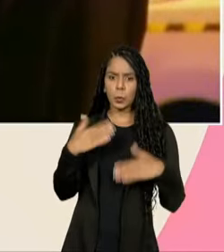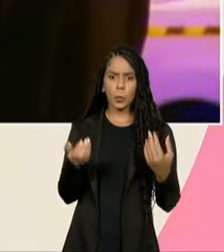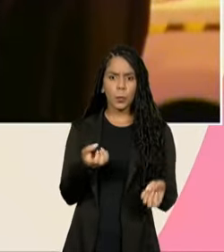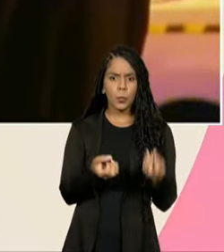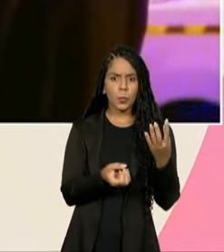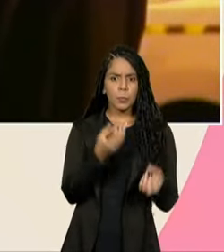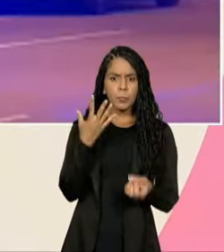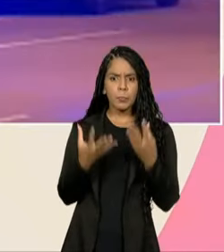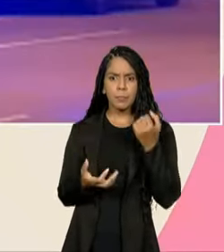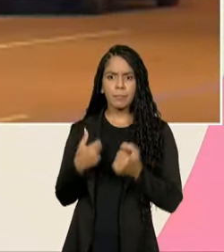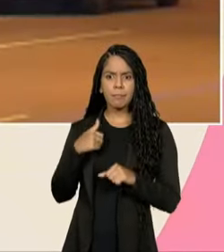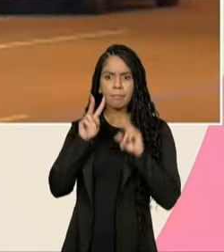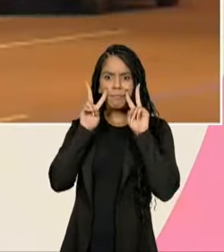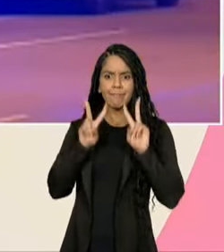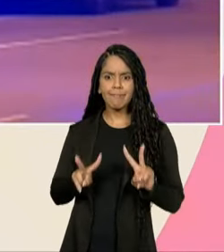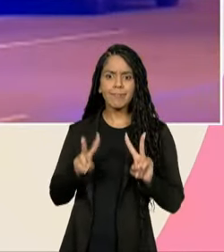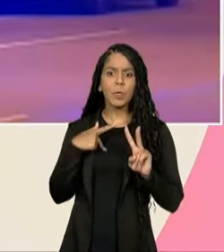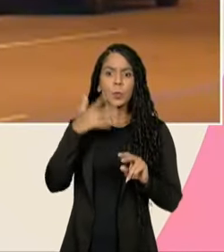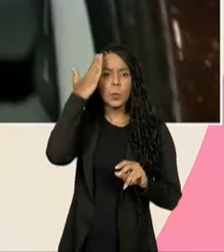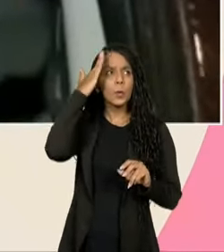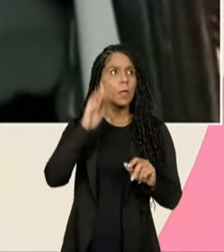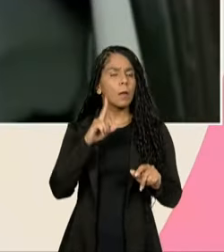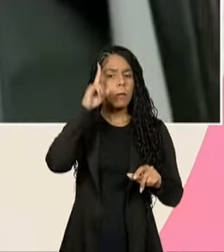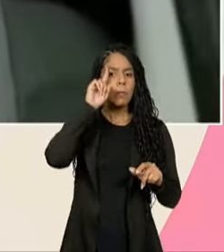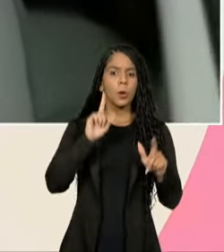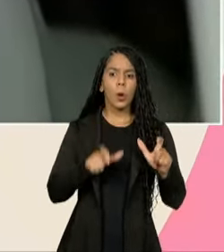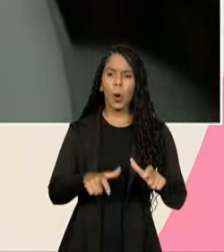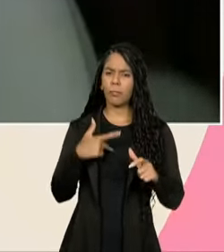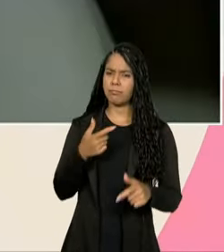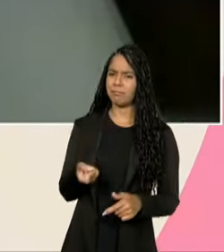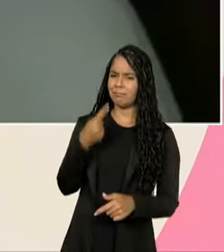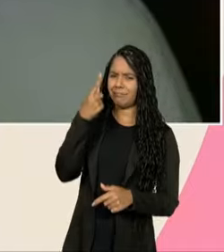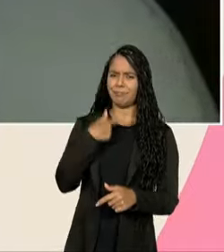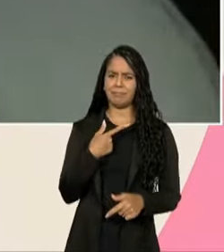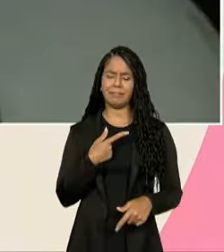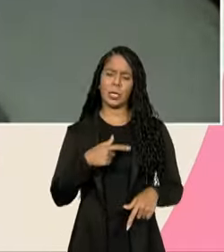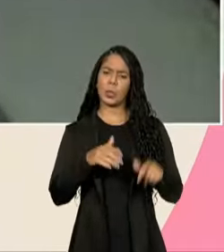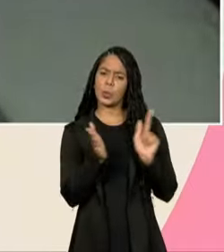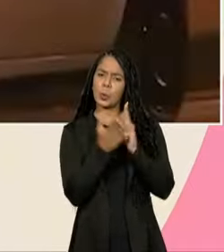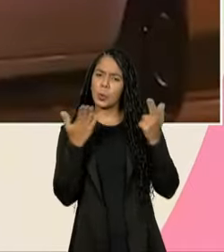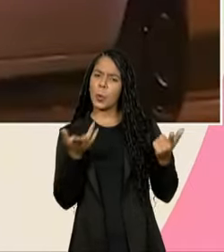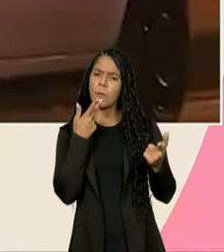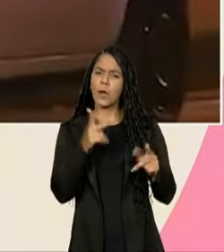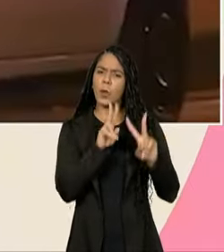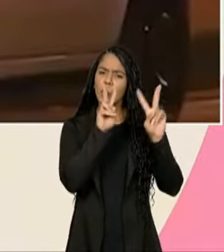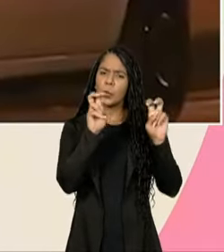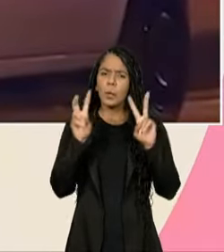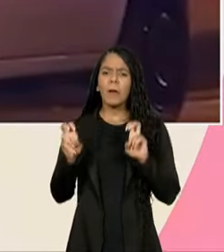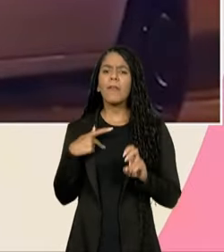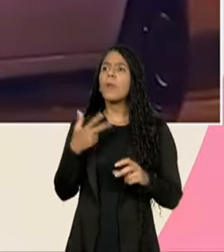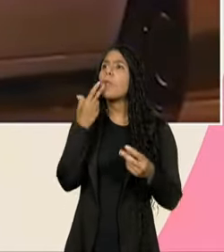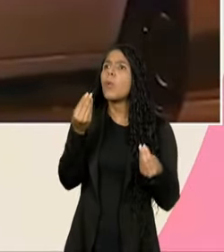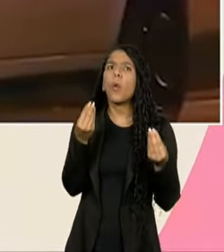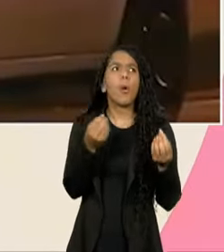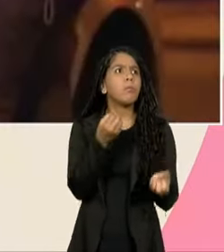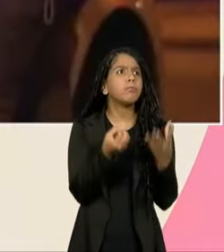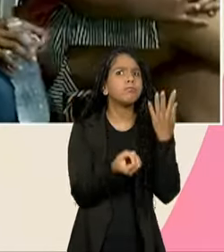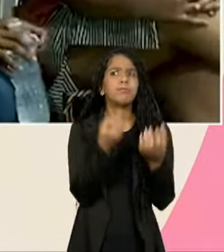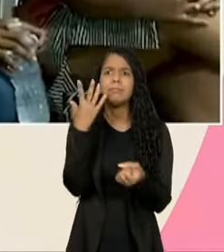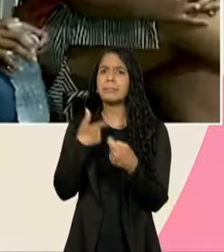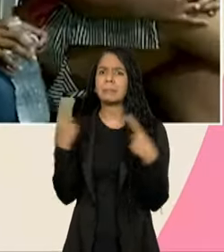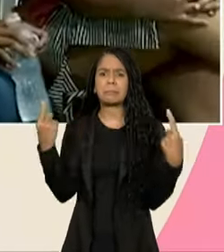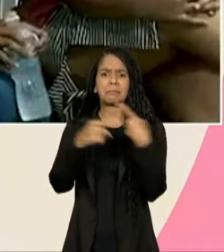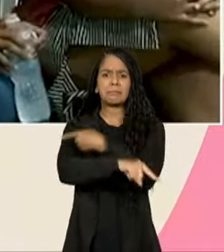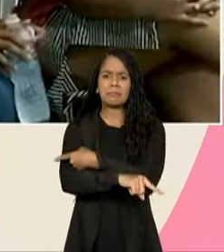de testemunha, que a gente não sabia de onde vinha, esquisito, matéria de jornal, falando de fulano, de ciclano, eu falei, mas de onde está vindo esse negócio? Que não tinha nada a ver com